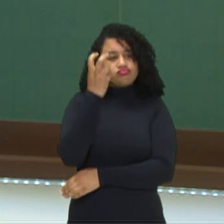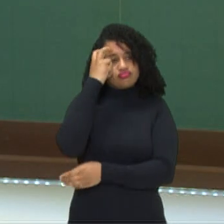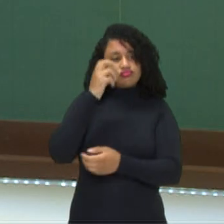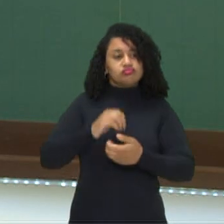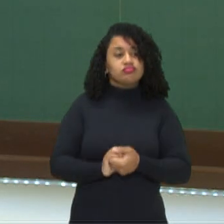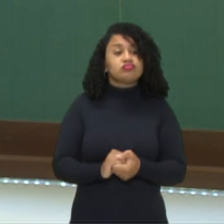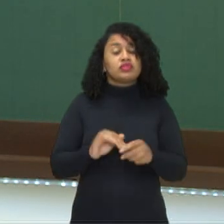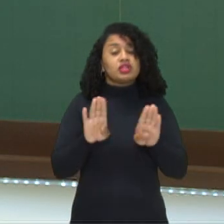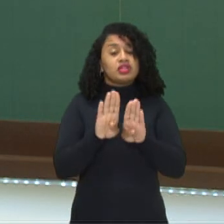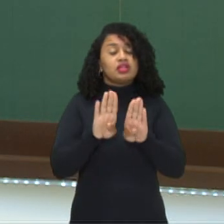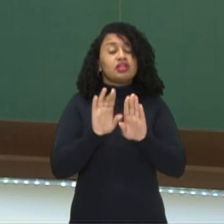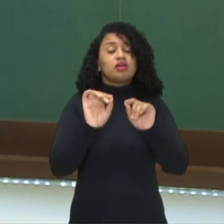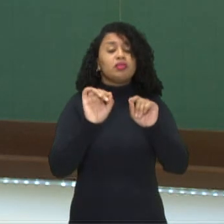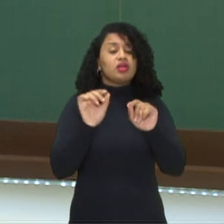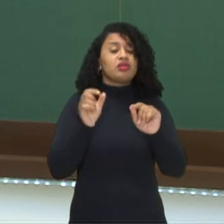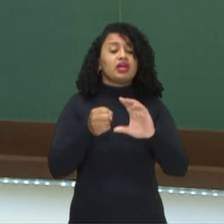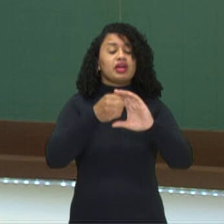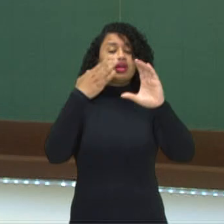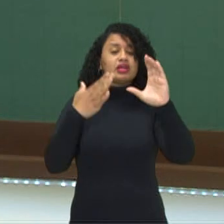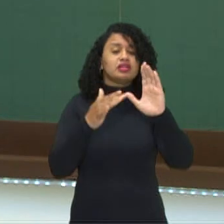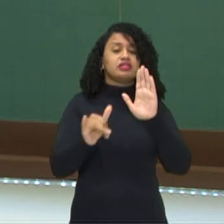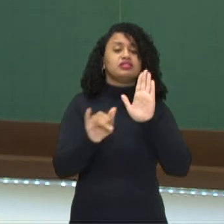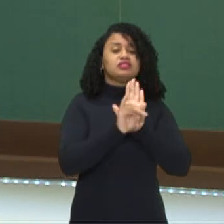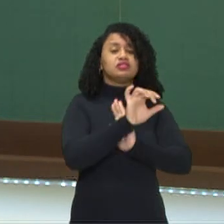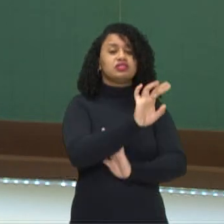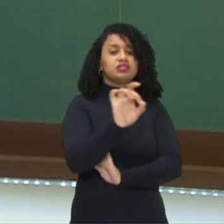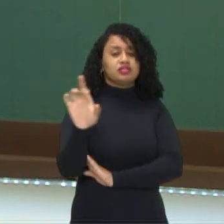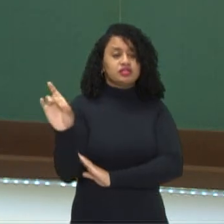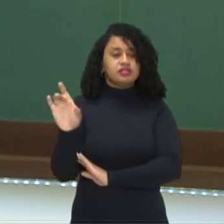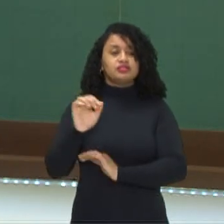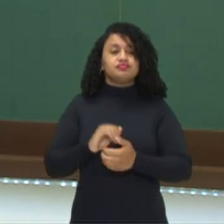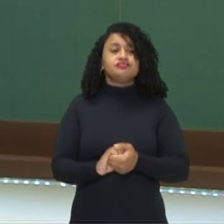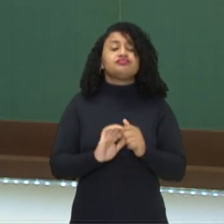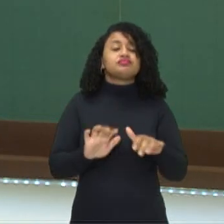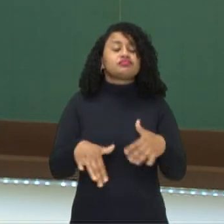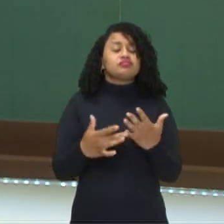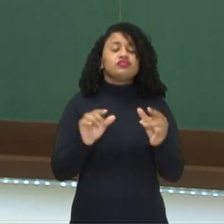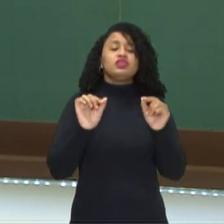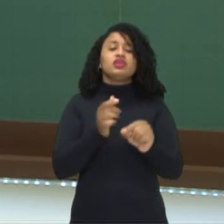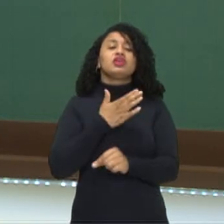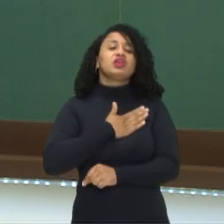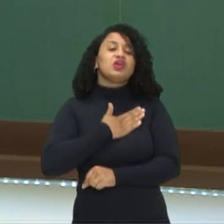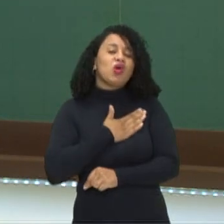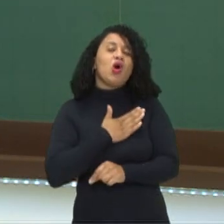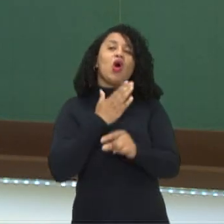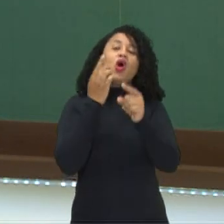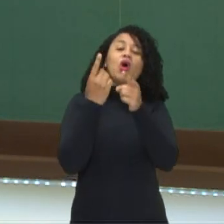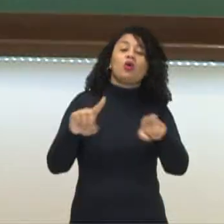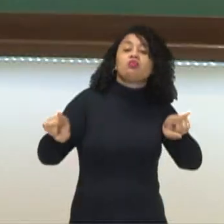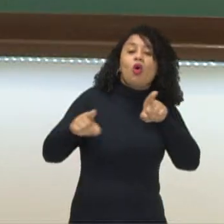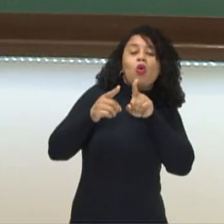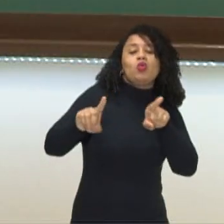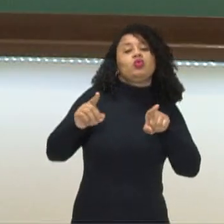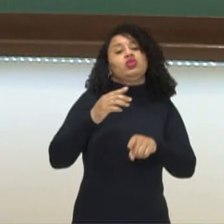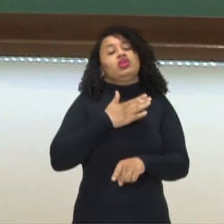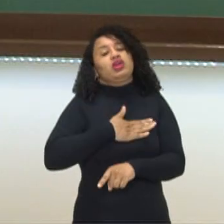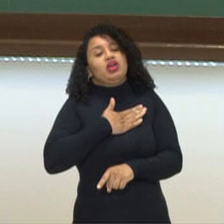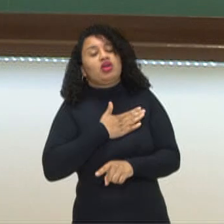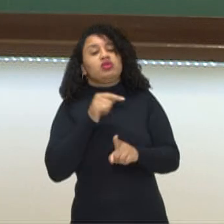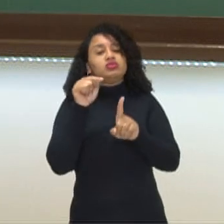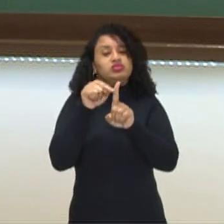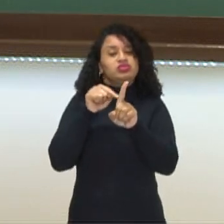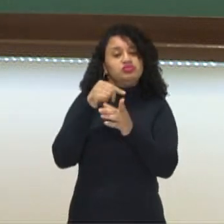Também são os traços da identidade de cada um. Então, o que a gente gosta, a música que a gente aprecia, o estilo